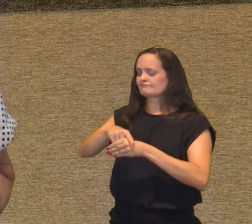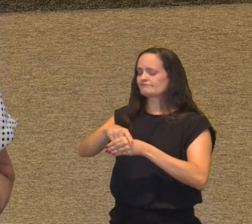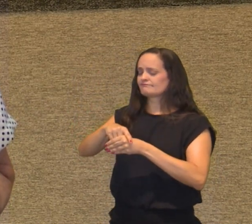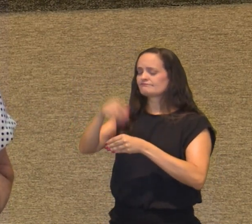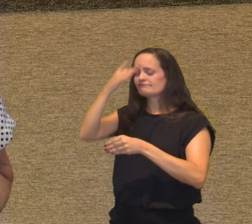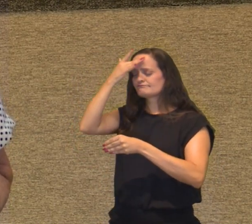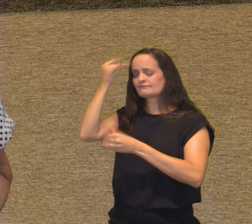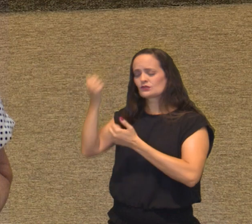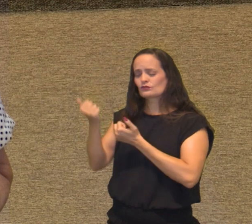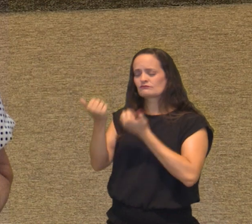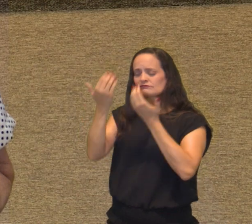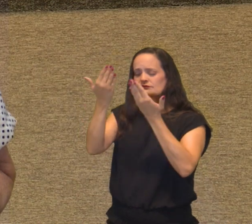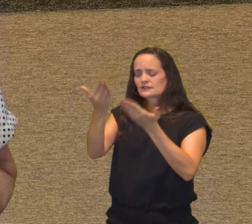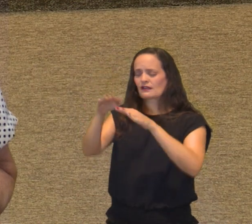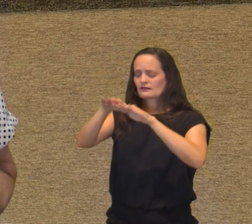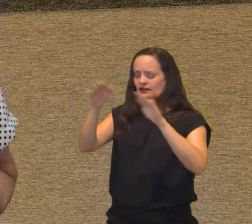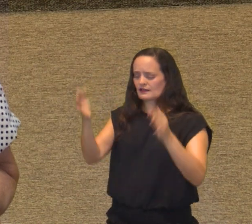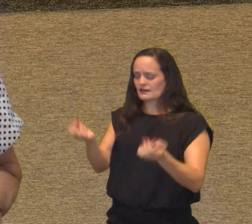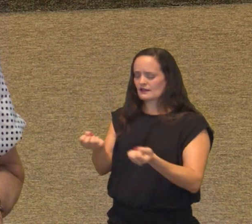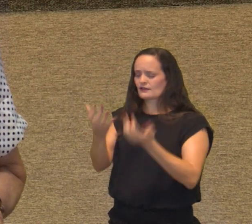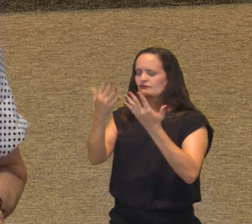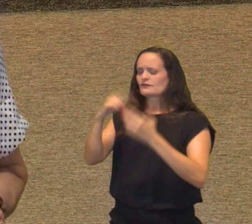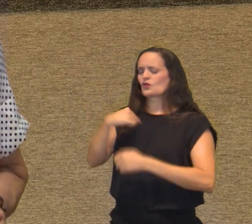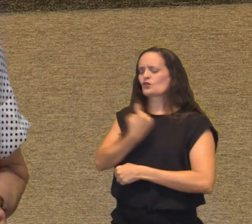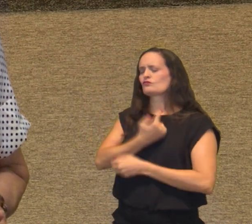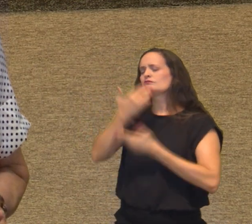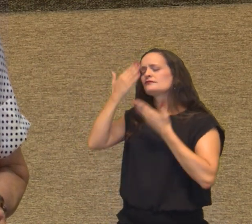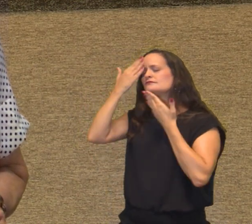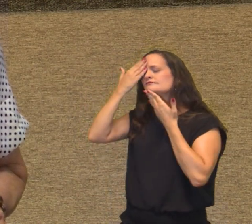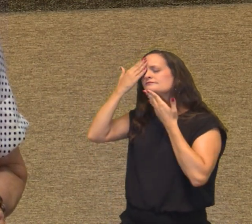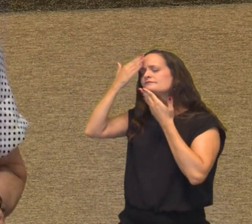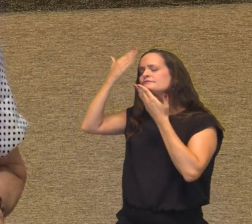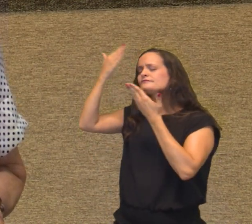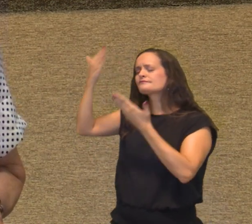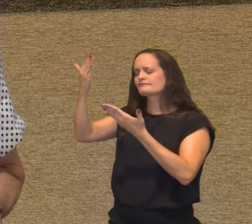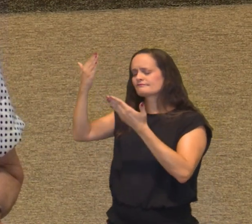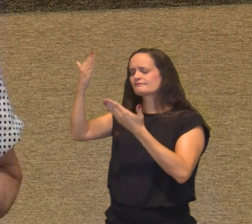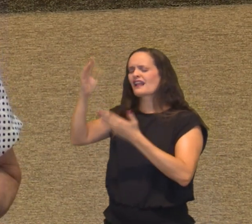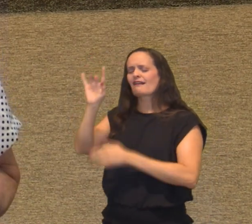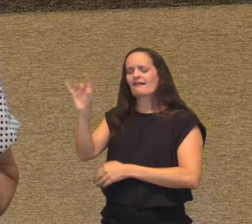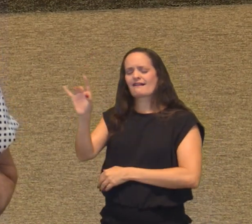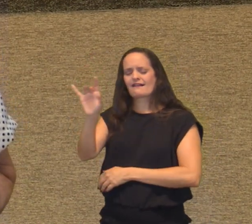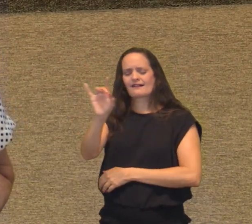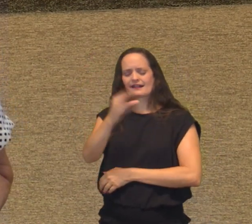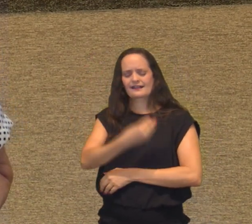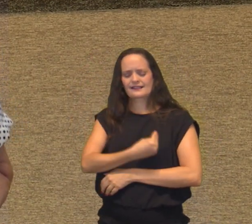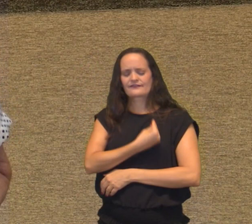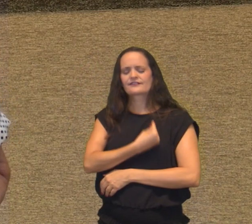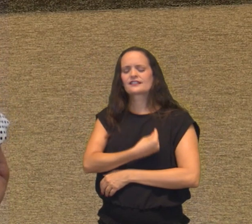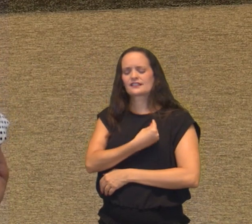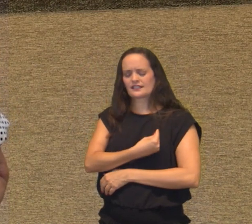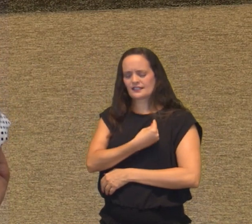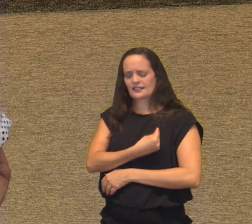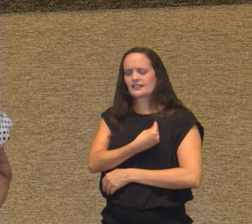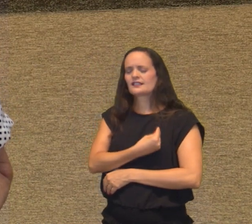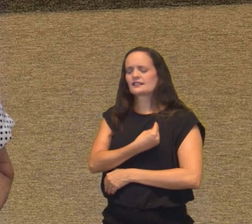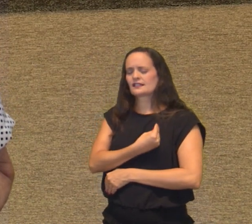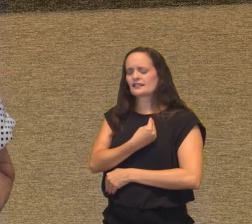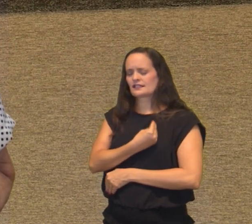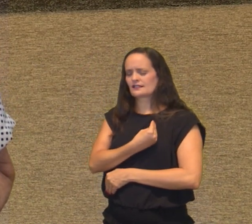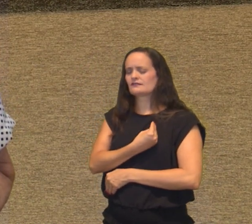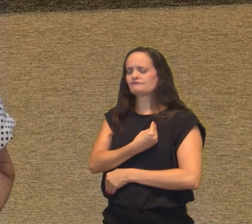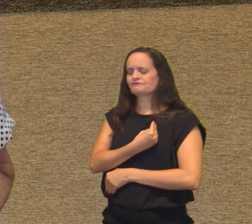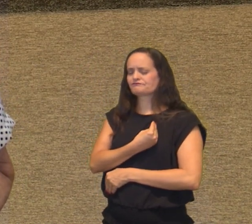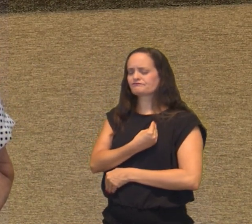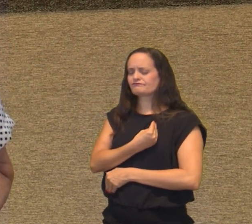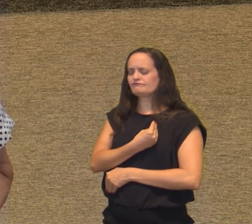ao Teu altar, Pai. Nós te agradecemos por cada vida que aqui depositou parte daquilo que